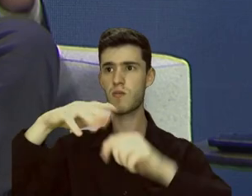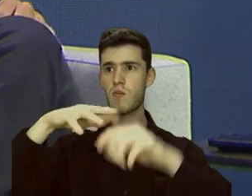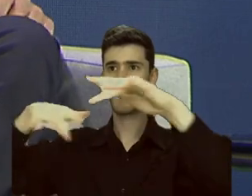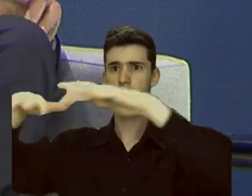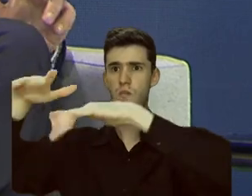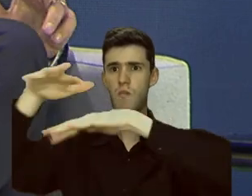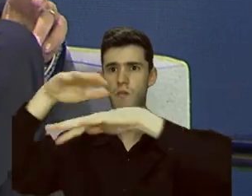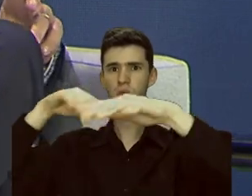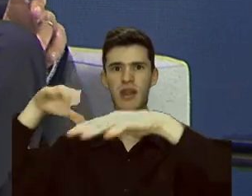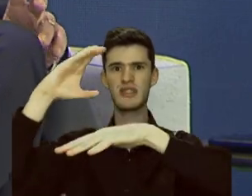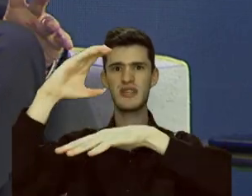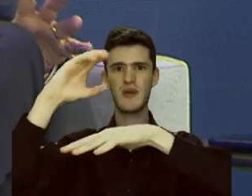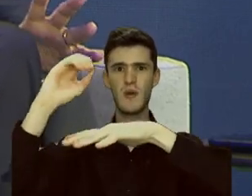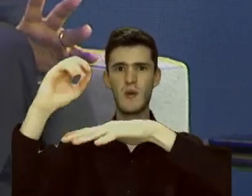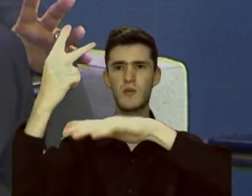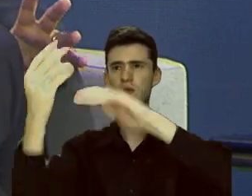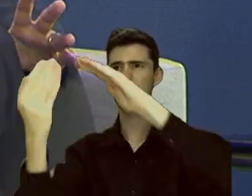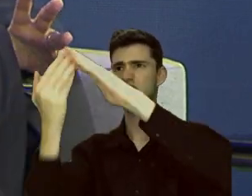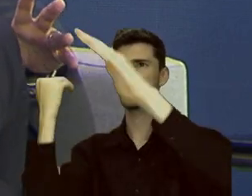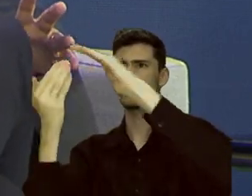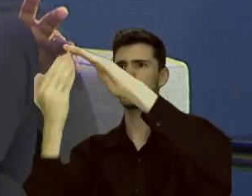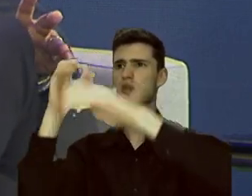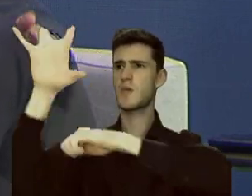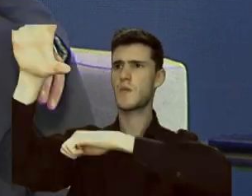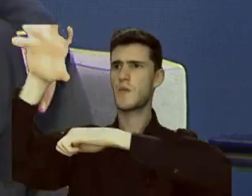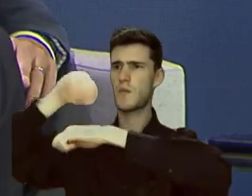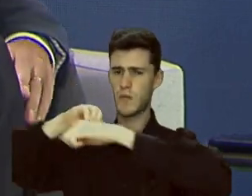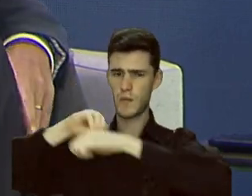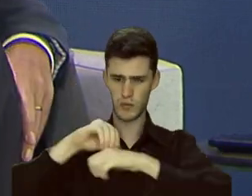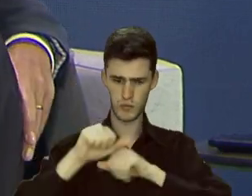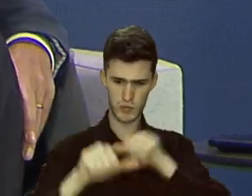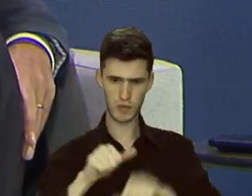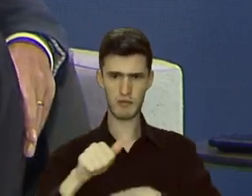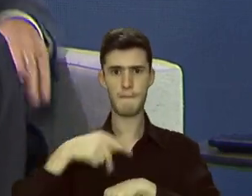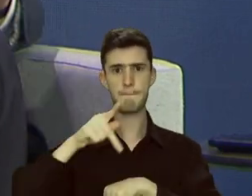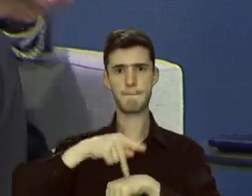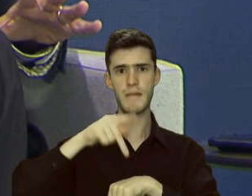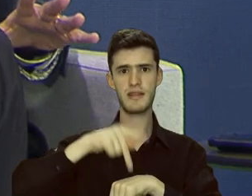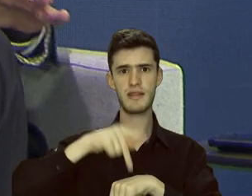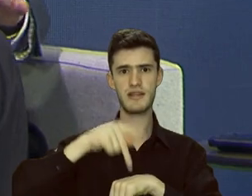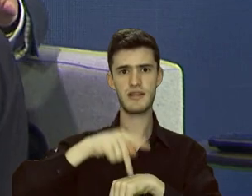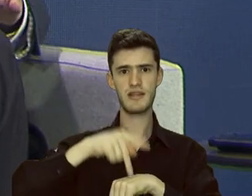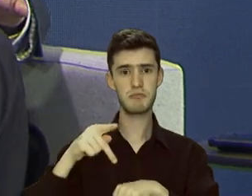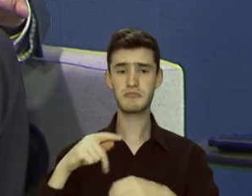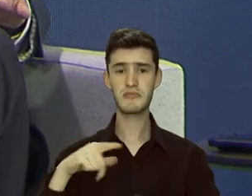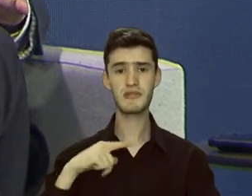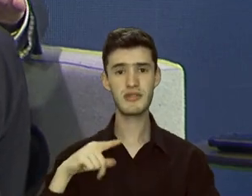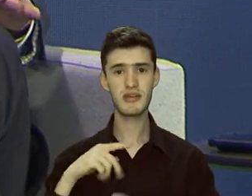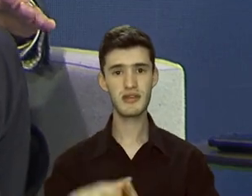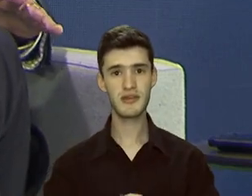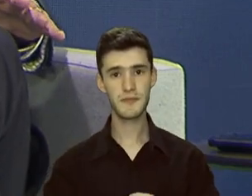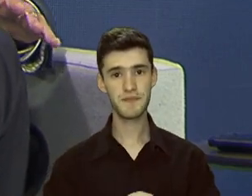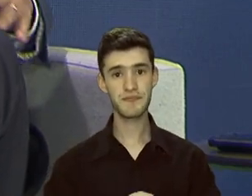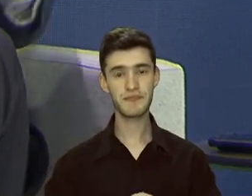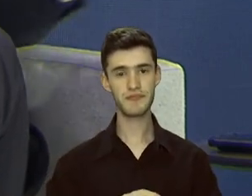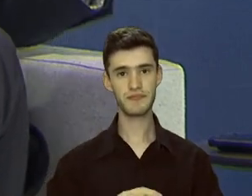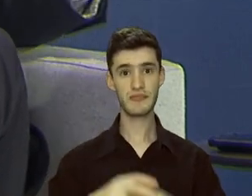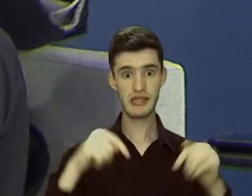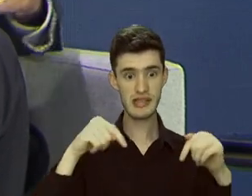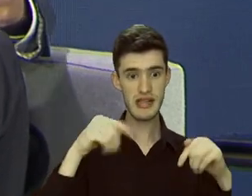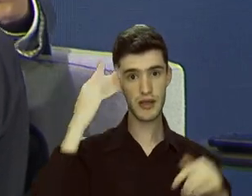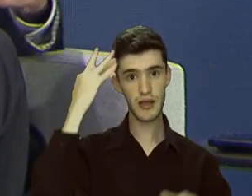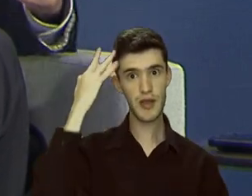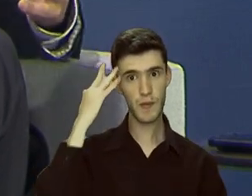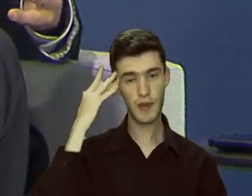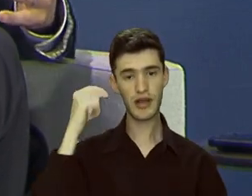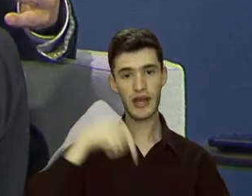eu acho que eles abrem ainda para muita discussão né e eu não tenho a menor dúvida de que o Brasil vai ser o grande